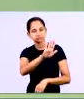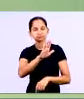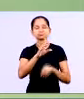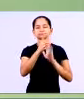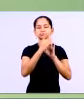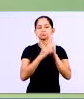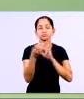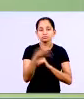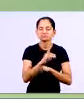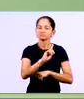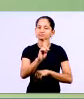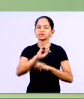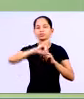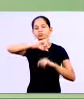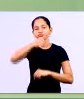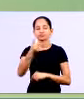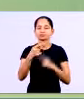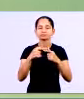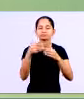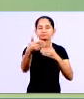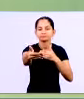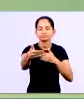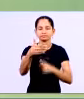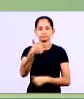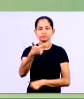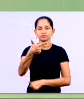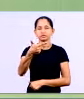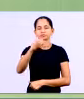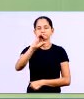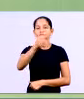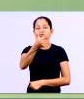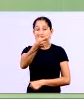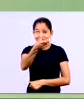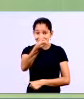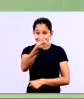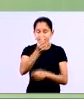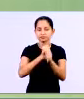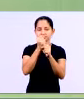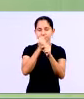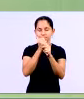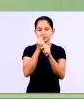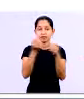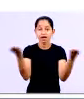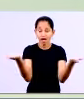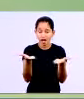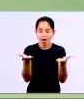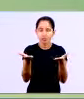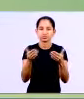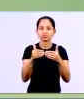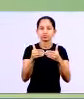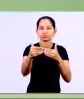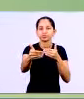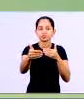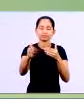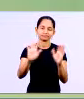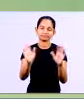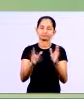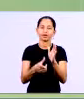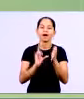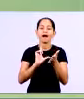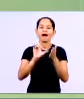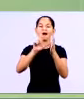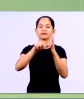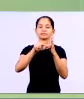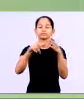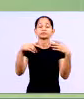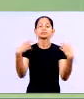para janeiro de 2016, que era para ter entrado em vigor em 1º de janeiro de 2013. Quais